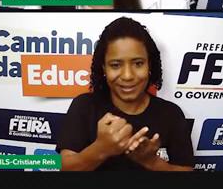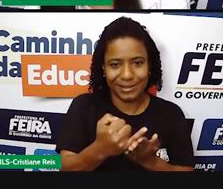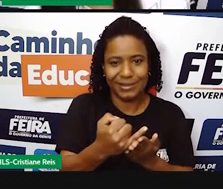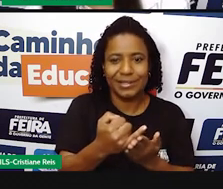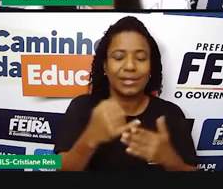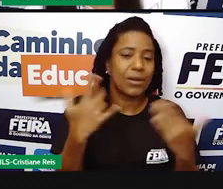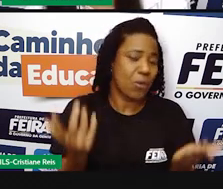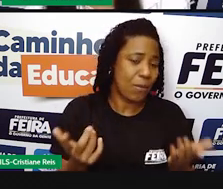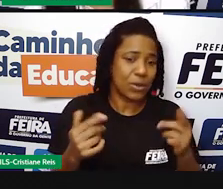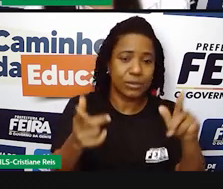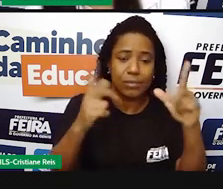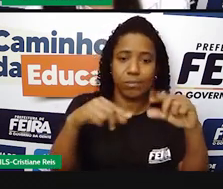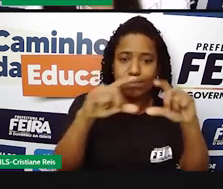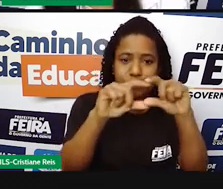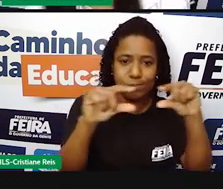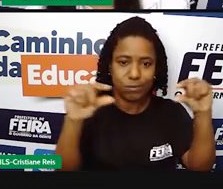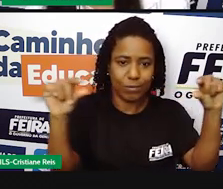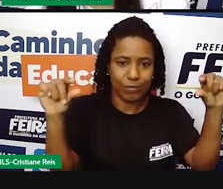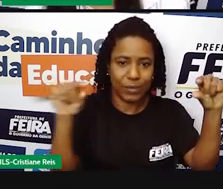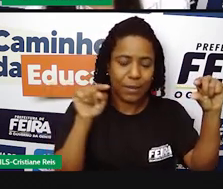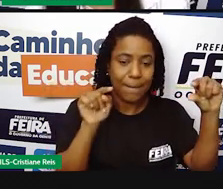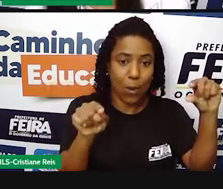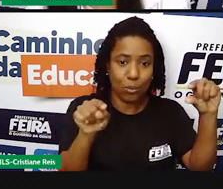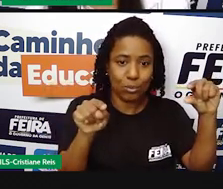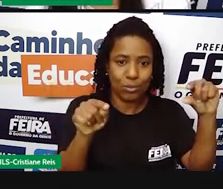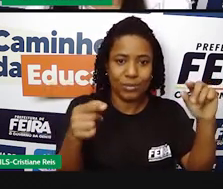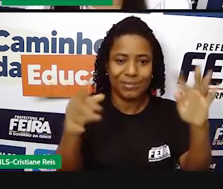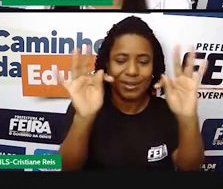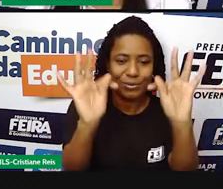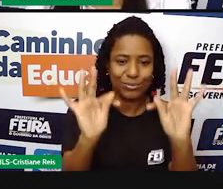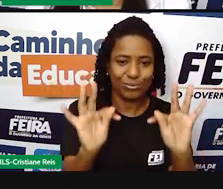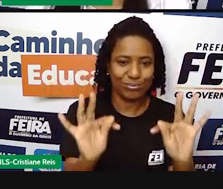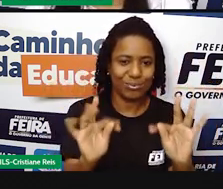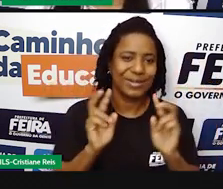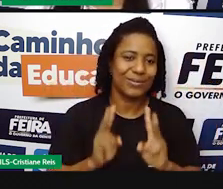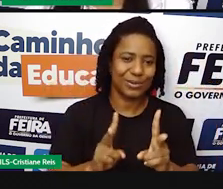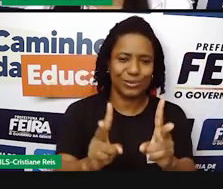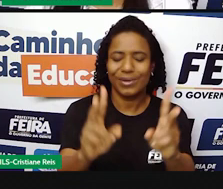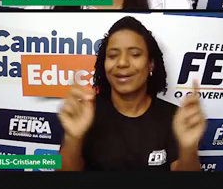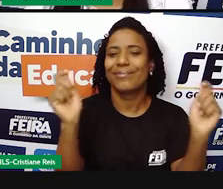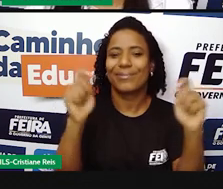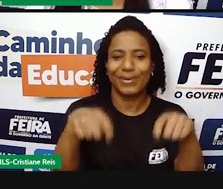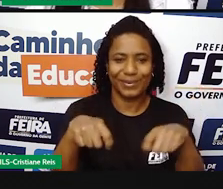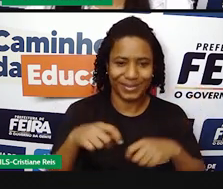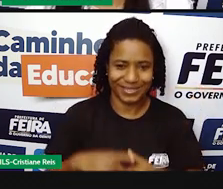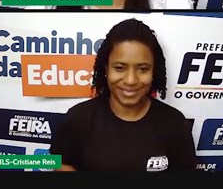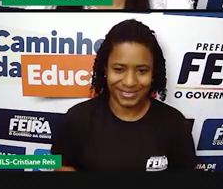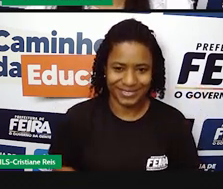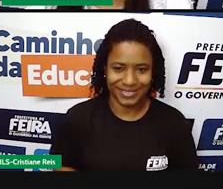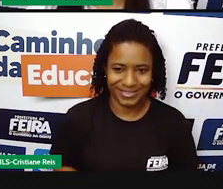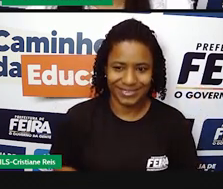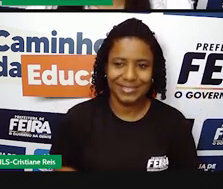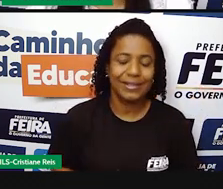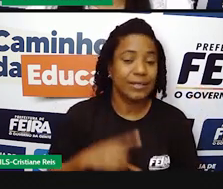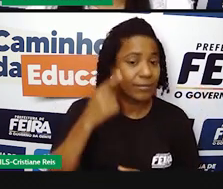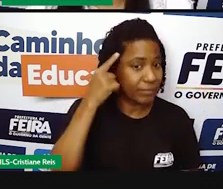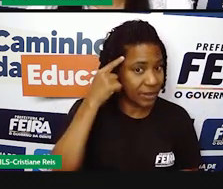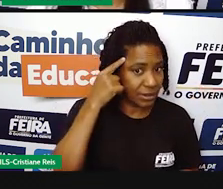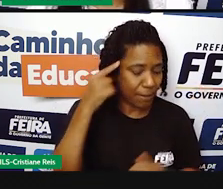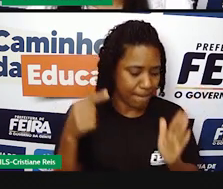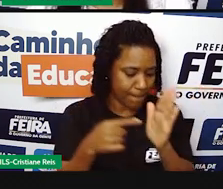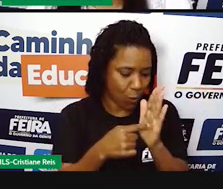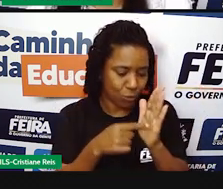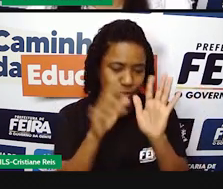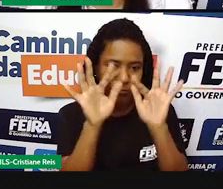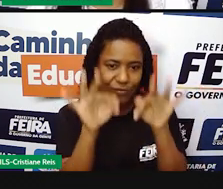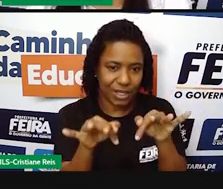ainda continua. Então, lá na frente do ponto final, o texto ainda continua, né? Quando a gente pensar em ponto final, não pensa aí só no